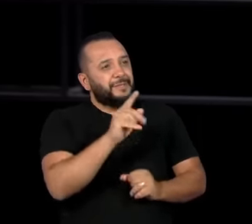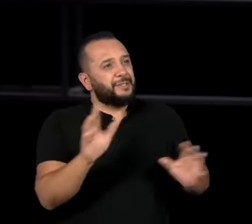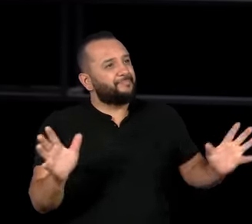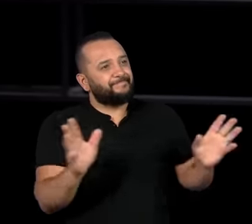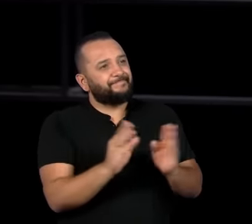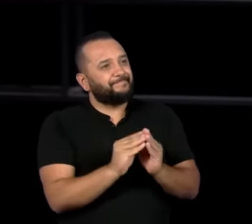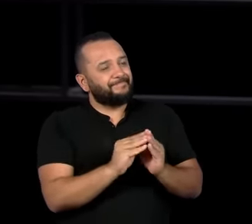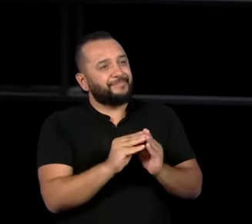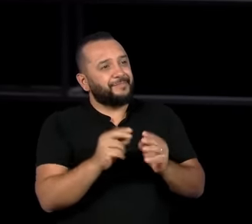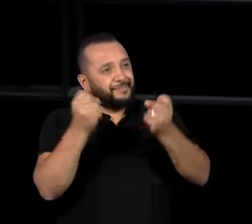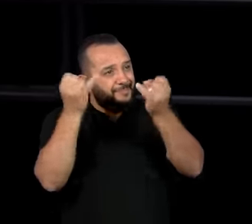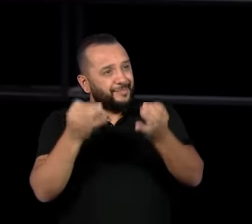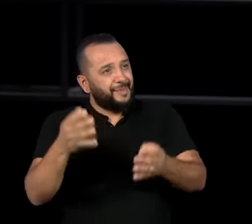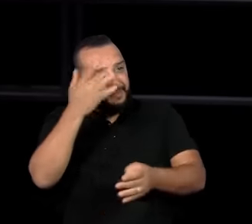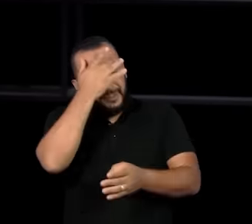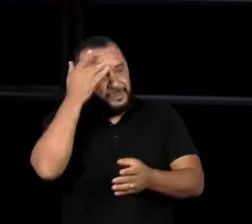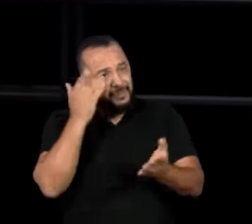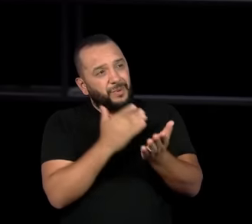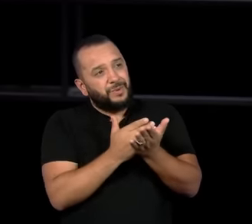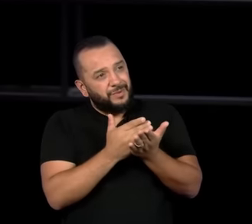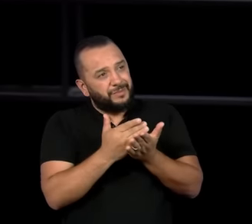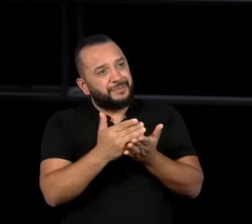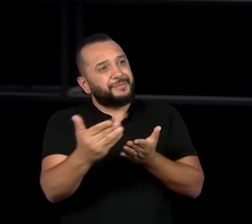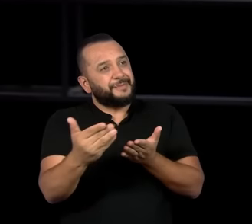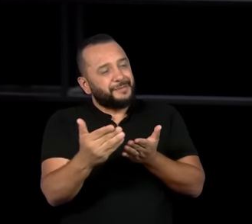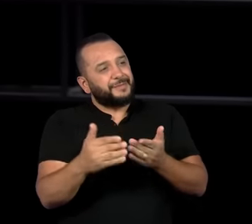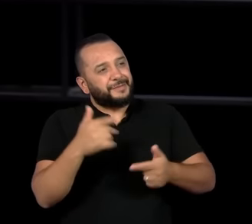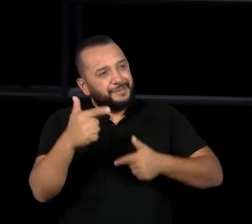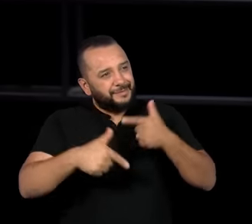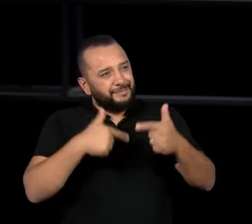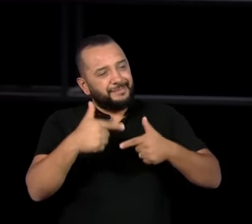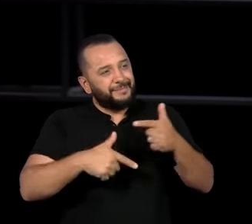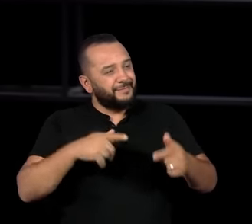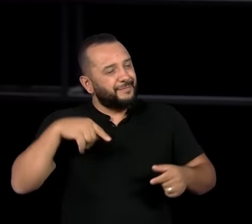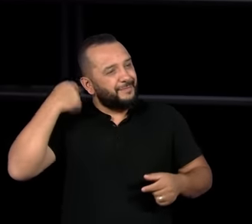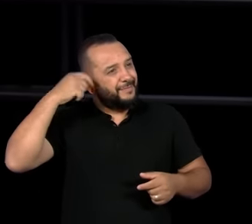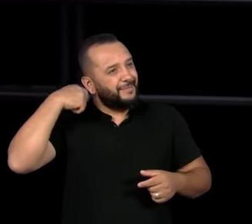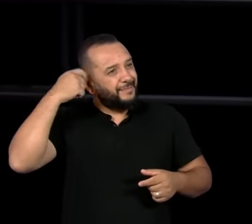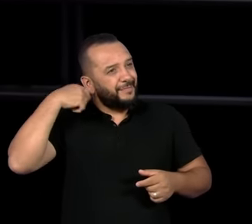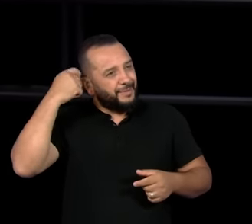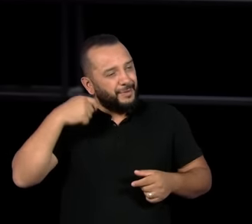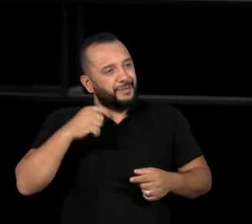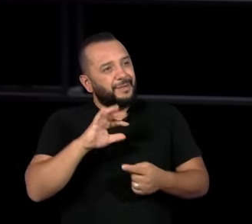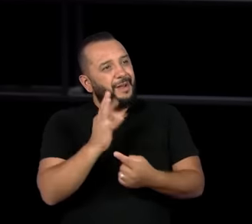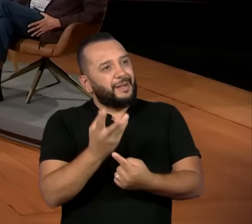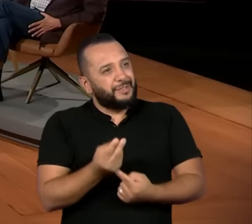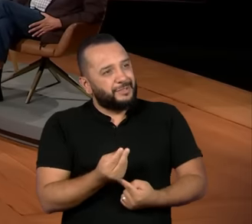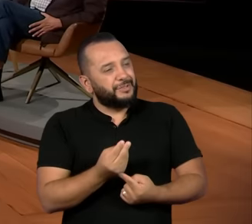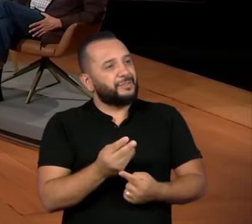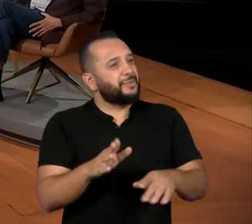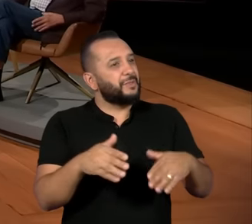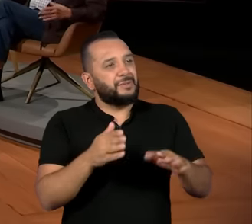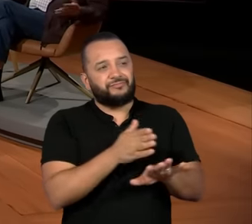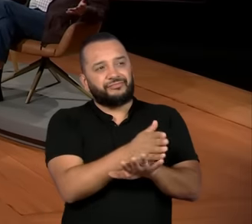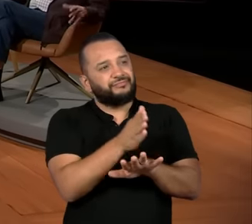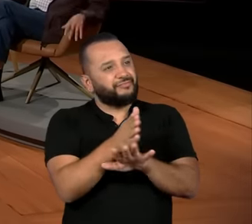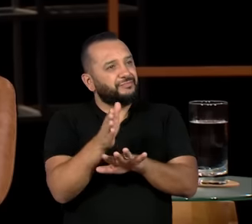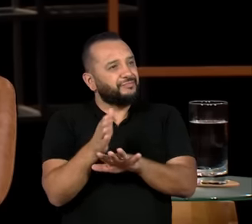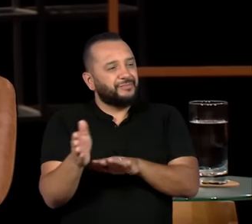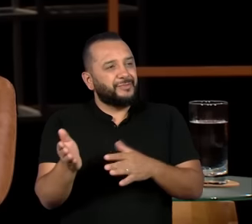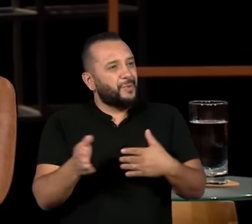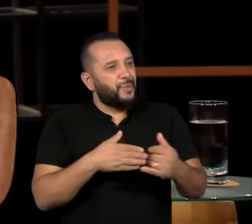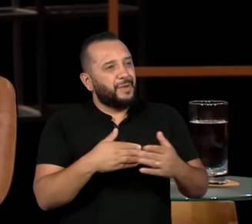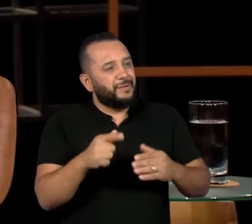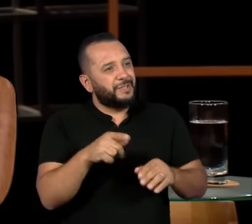para as pessoas que estão nesse início, né, nesse ofício de artista, seja qual for a vertente. Pois